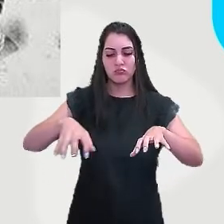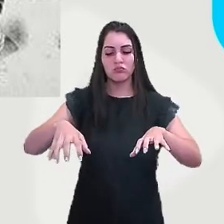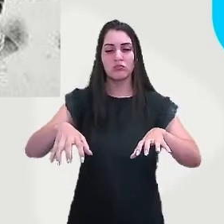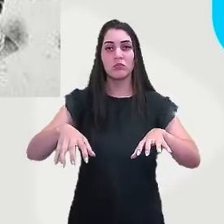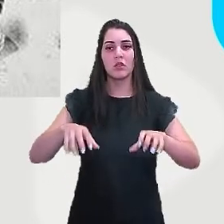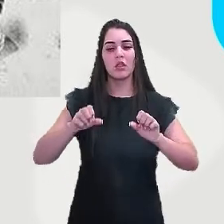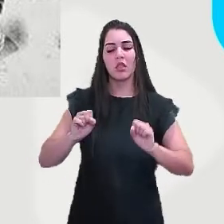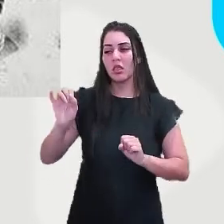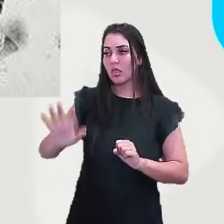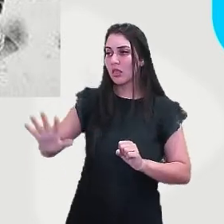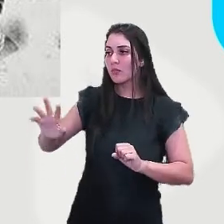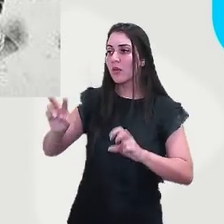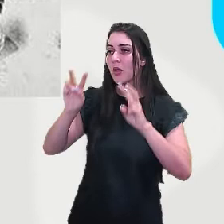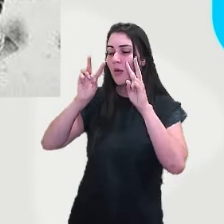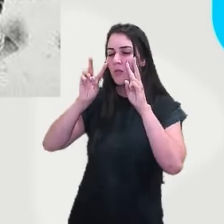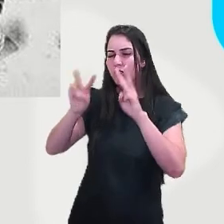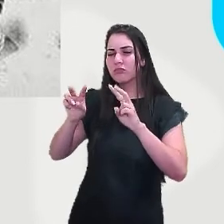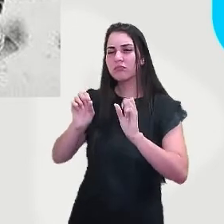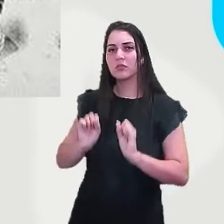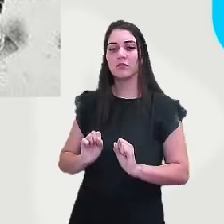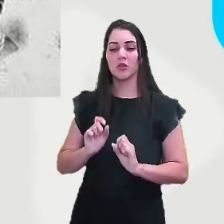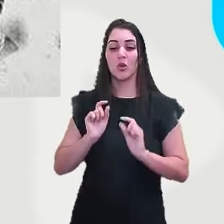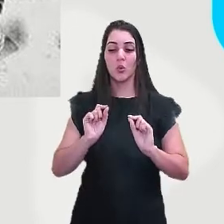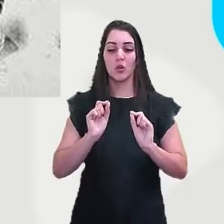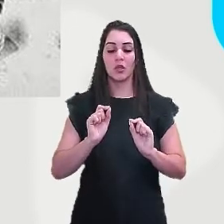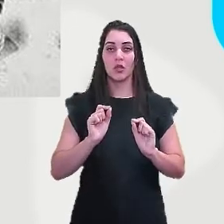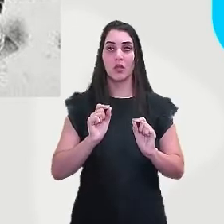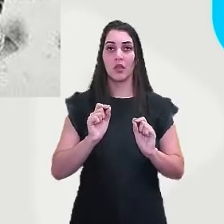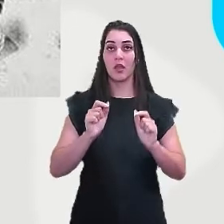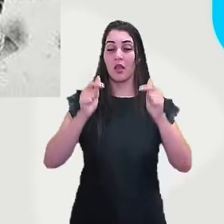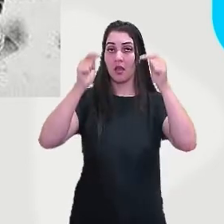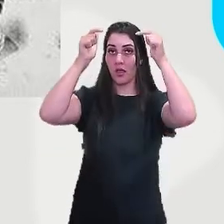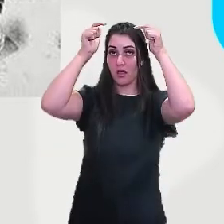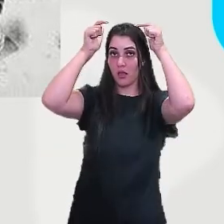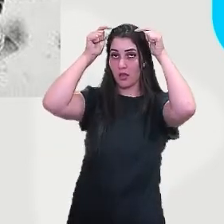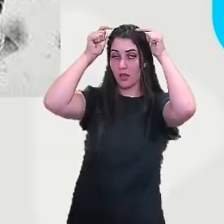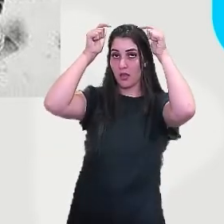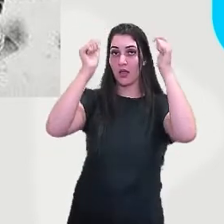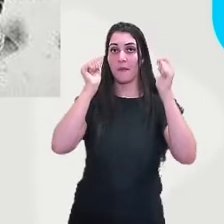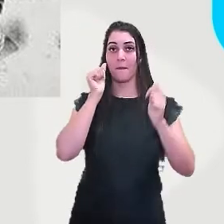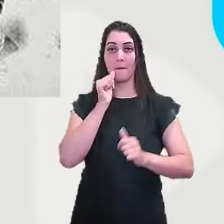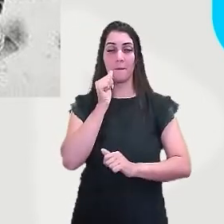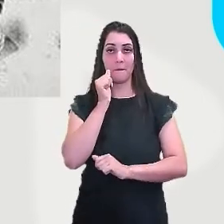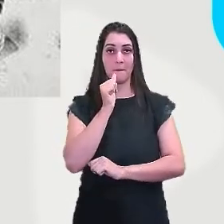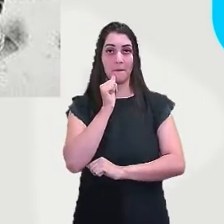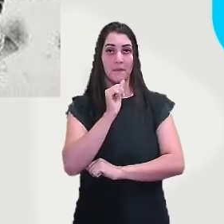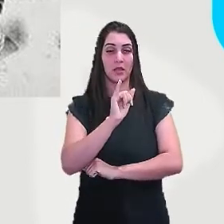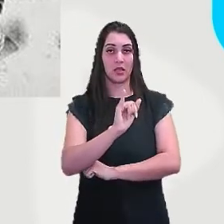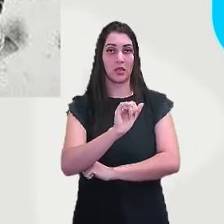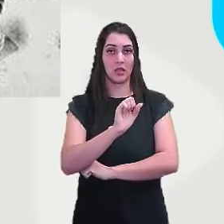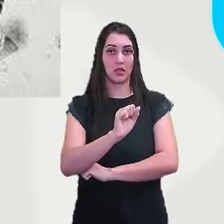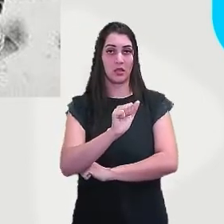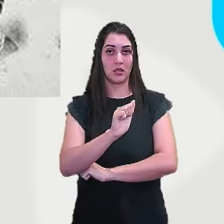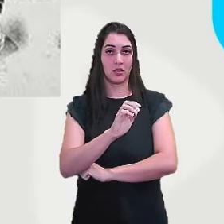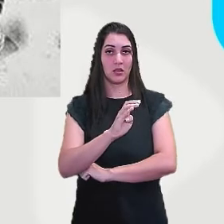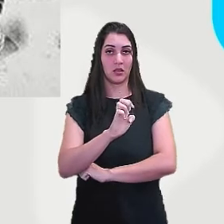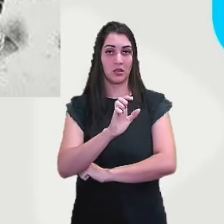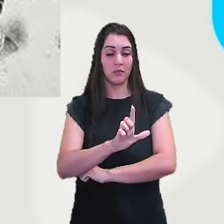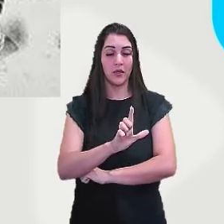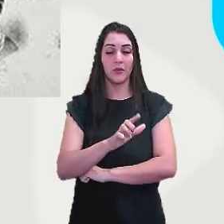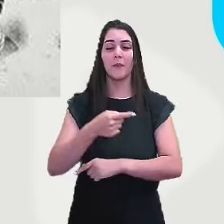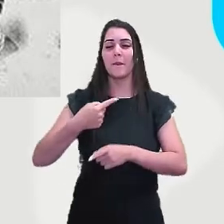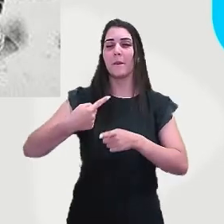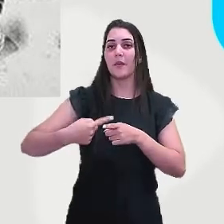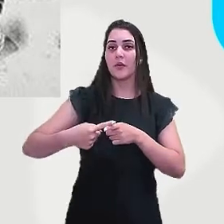podem ver a Princesa Isabel, tem outros abolicionistas. Por quê? Porque o Segundo Reinado também foi